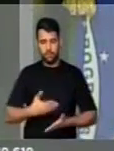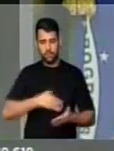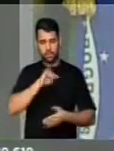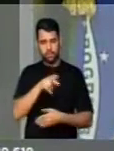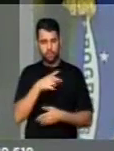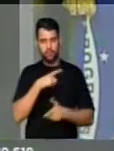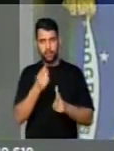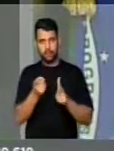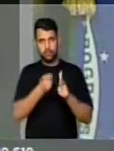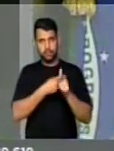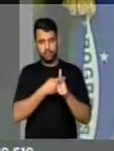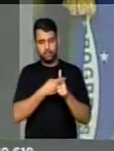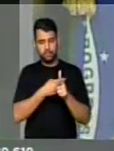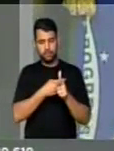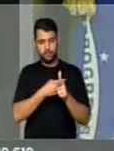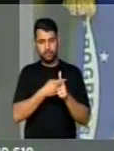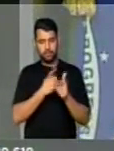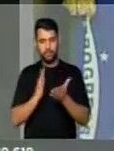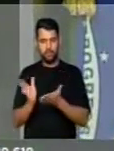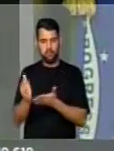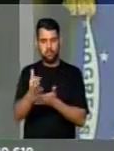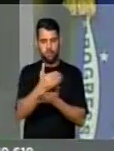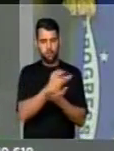da dívida abocanha